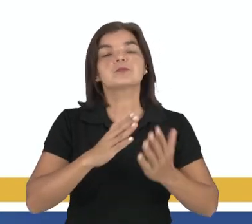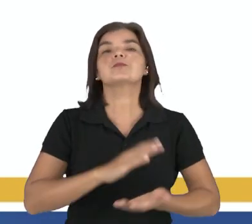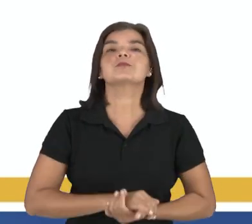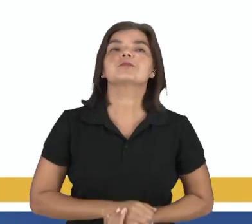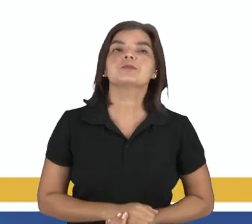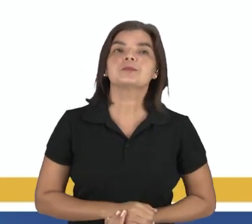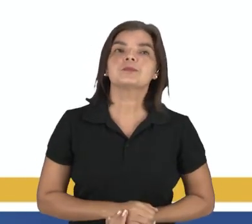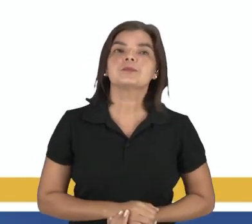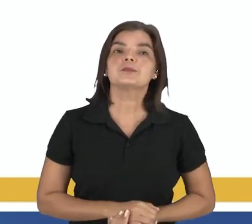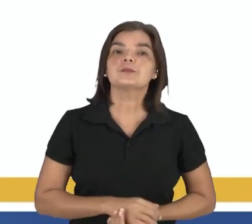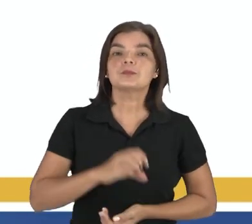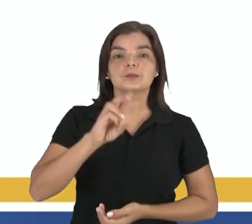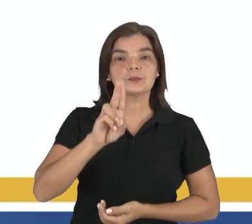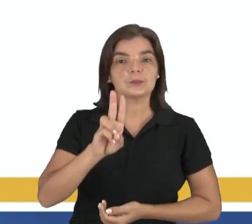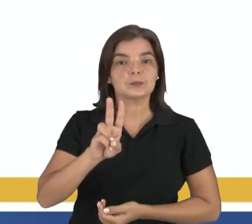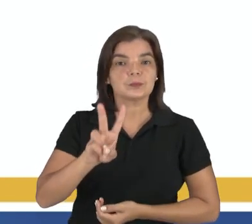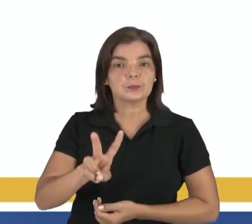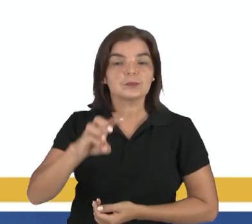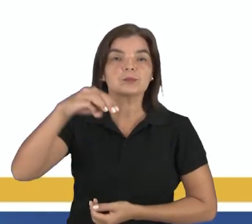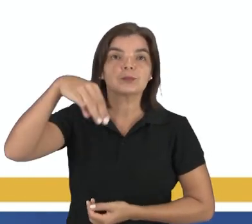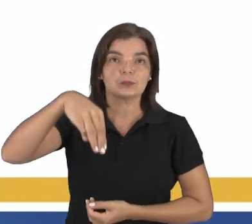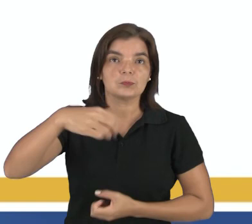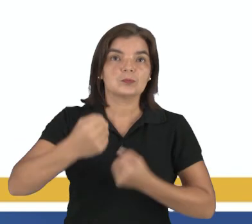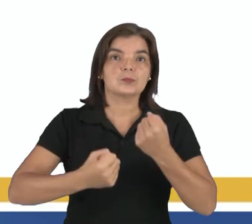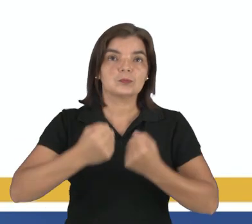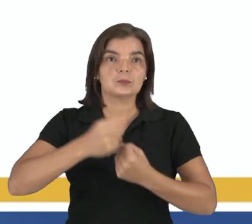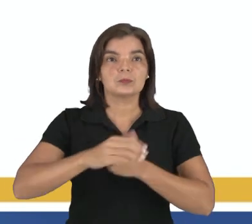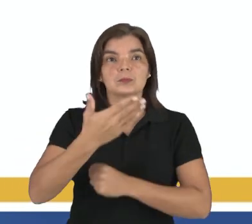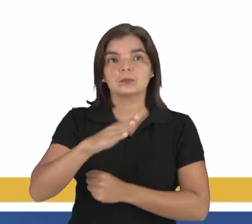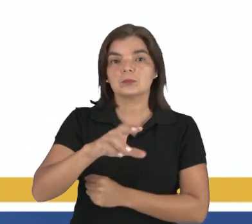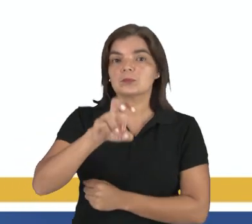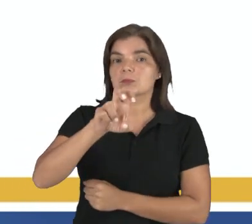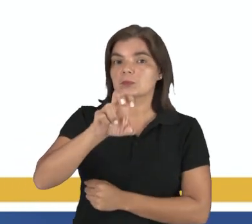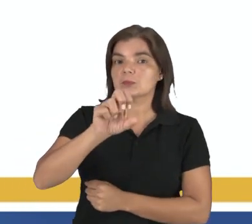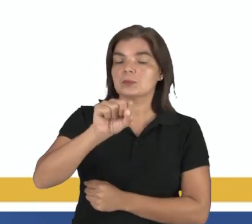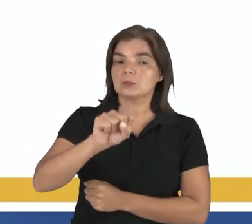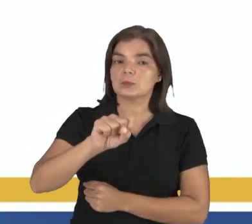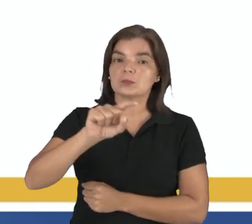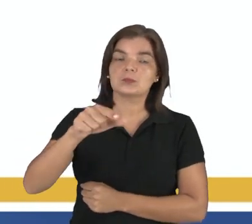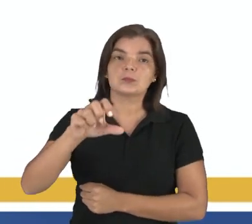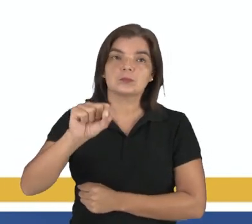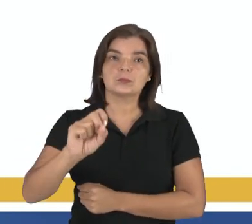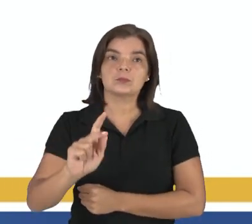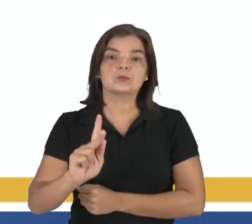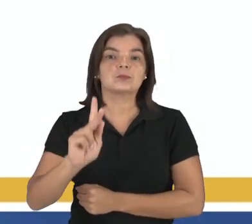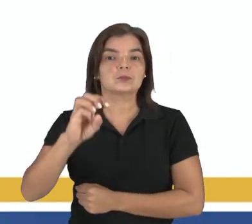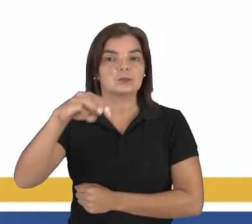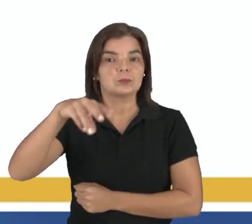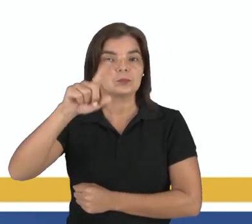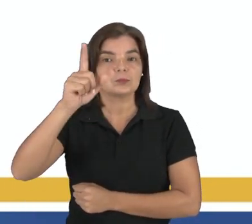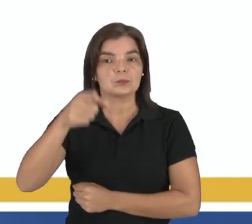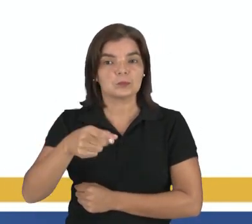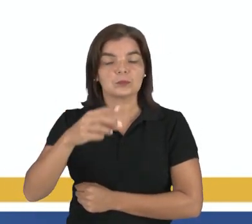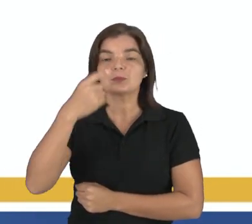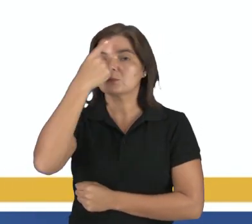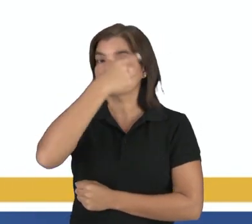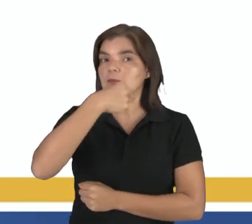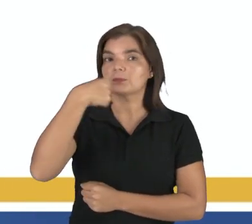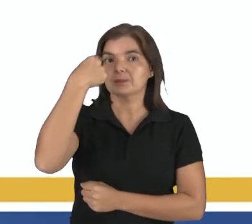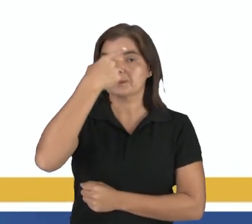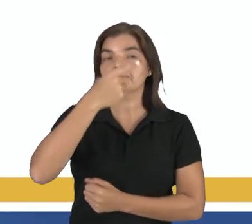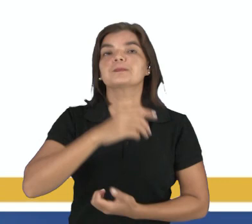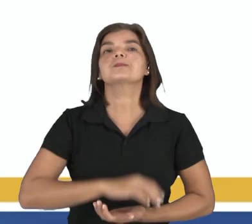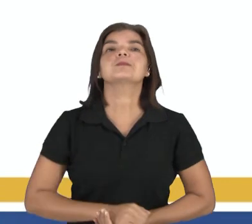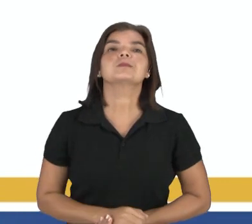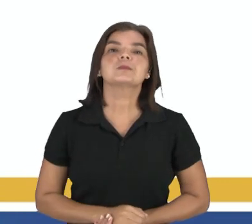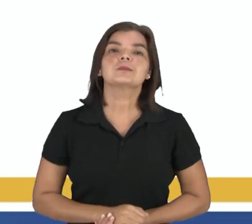decimais, tudo bem? Então, a velocidade média do veículo é de aproximadamente 58,8 km por